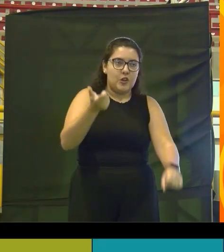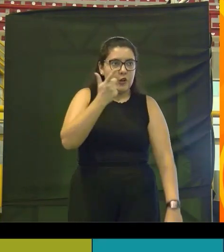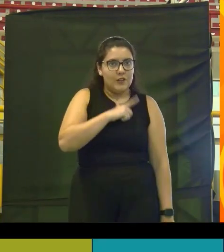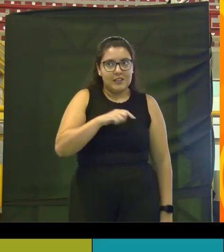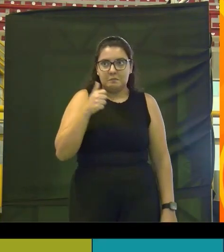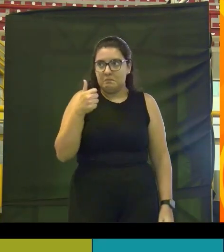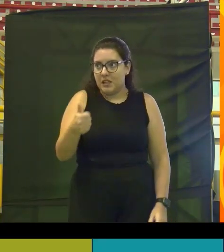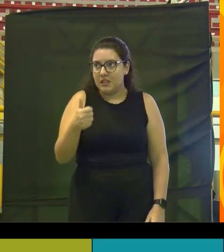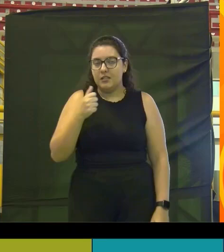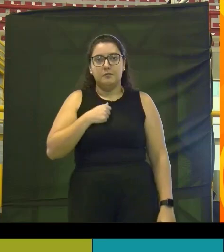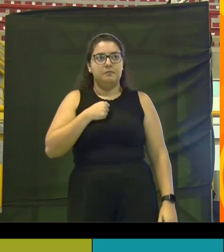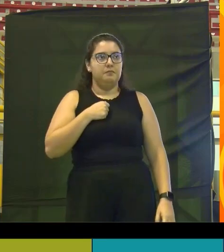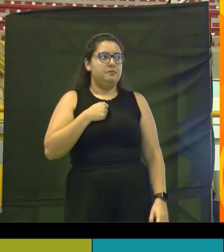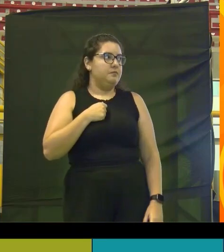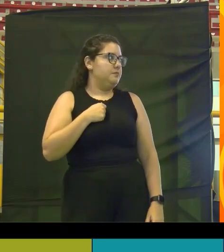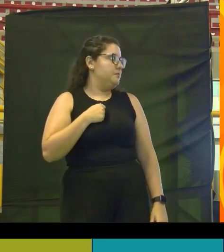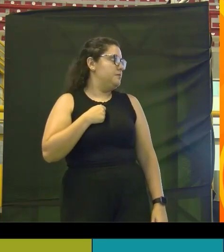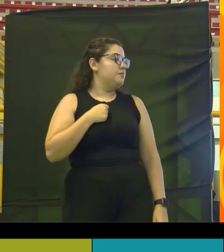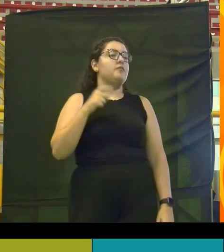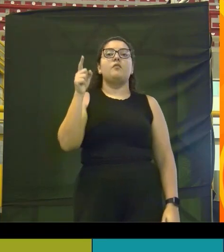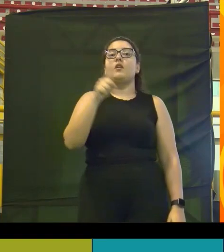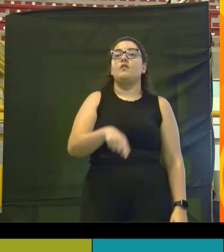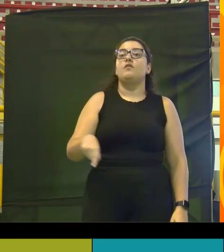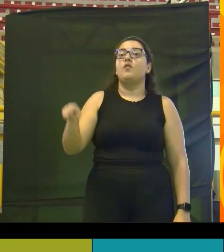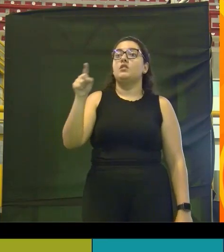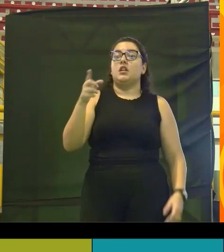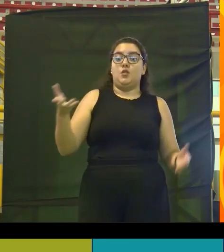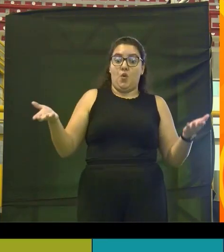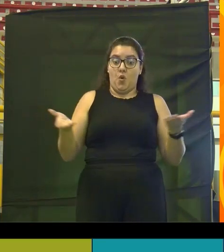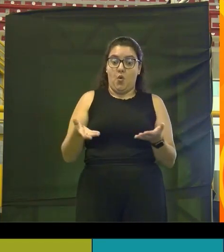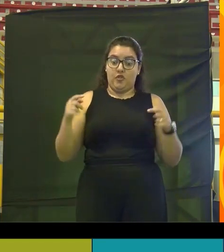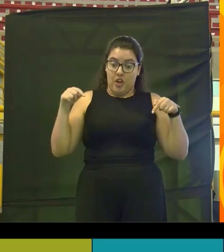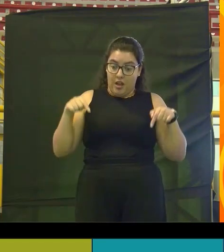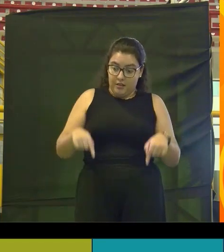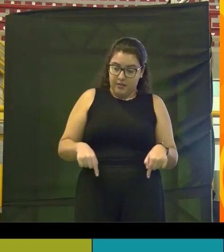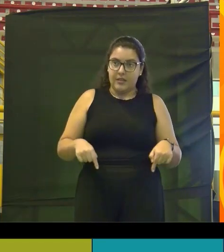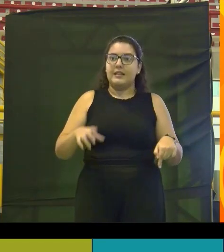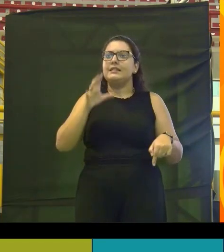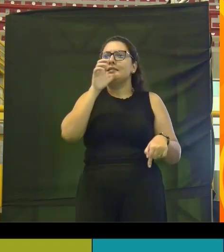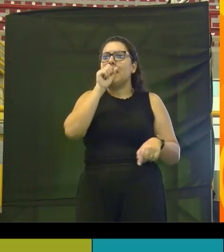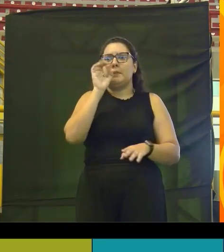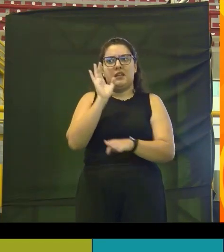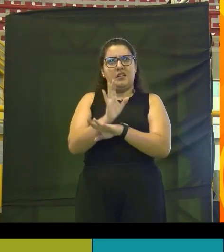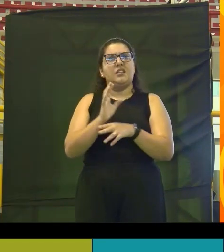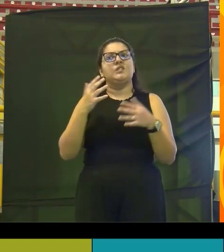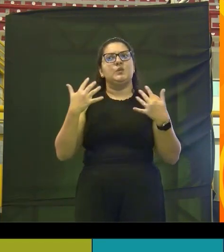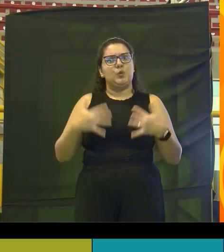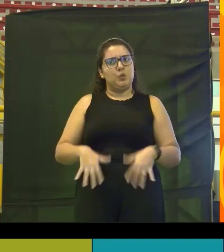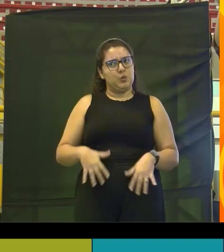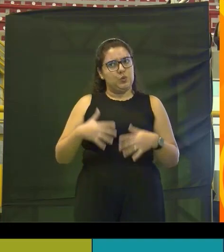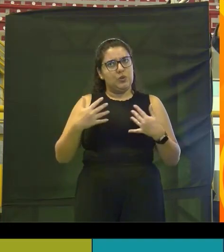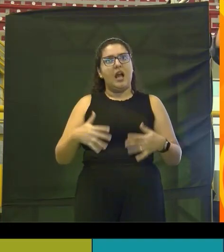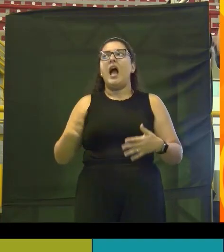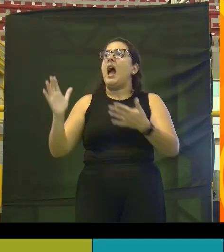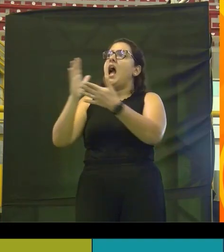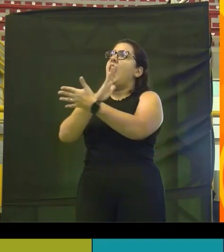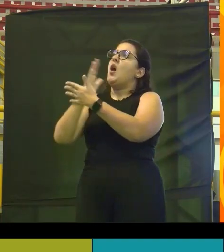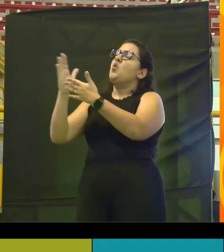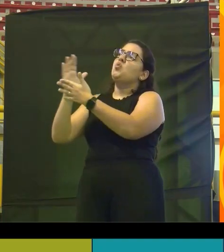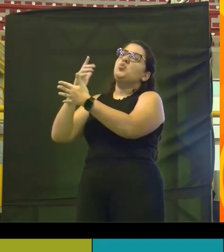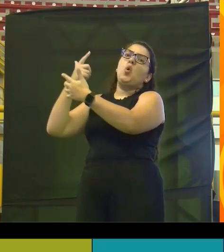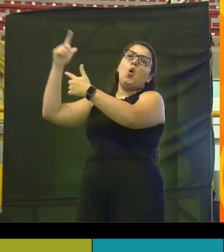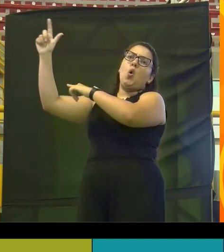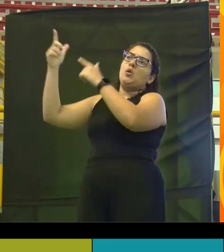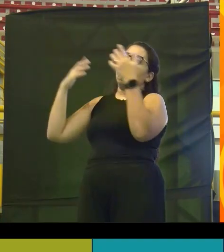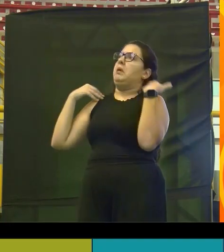sonho de vocês. Saibam que em vocês estarem aqui hoje, num sábado à tarde, onde muitos estão aí fazendo qualquer